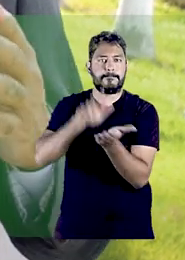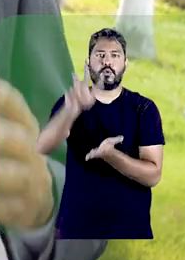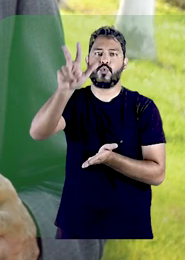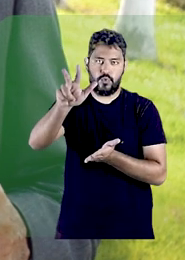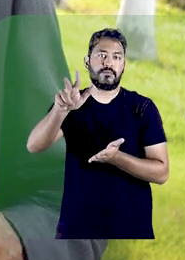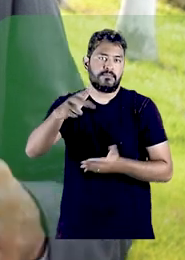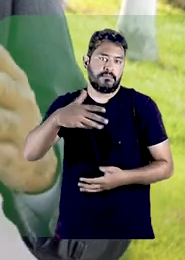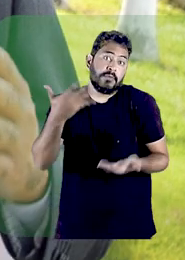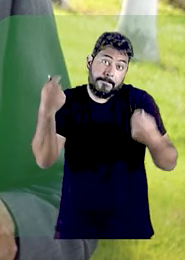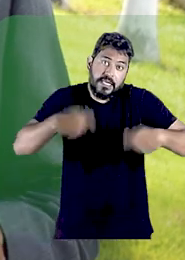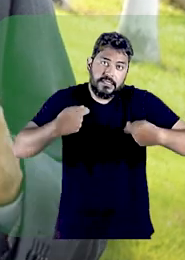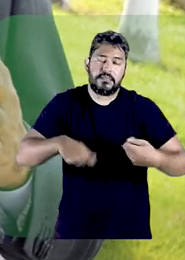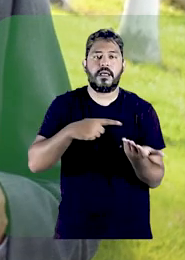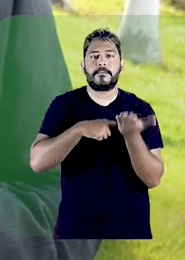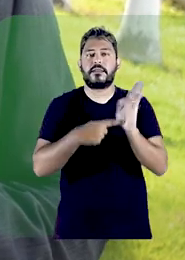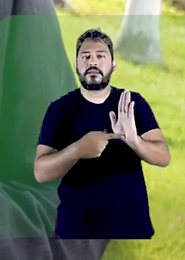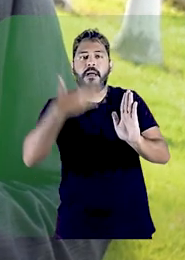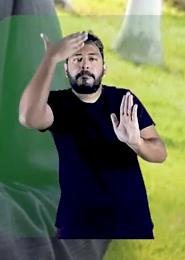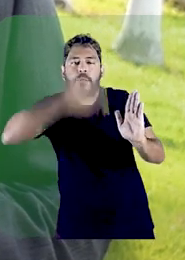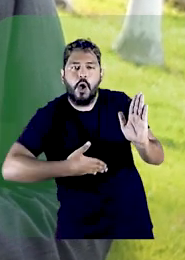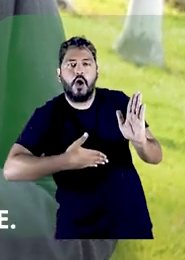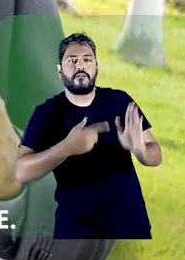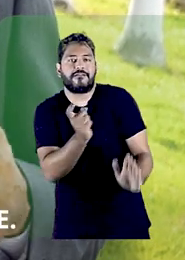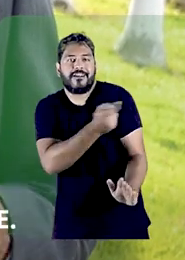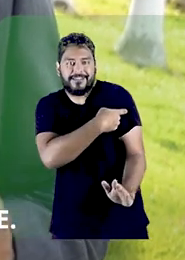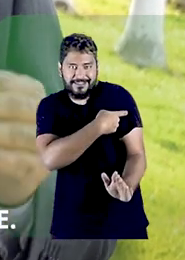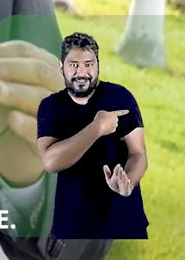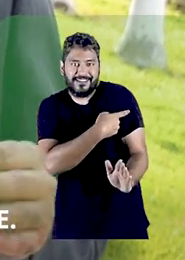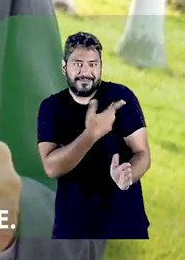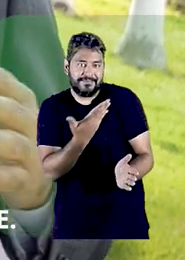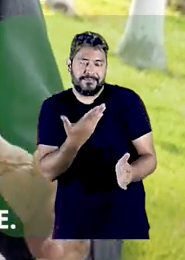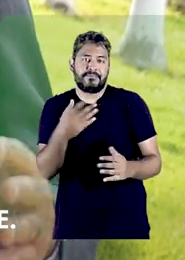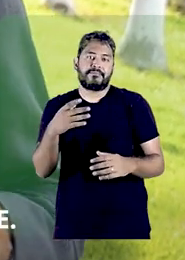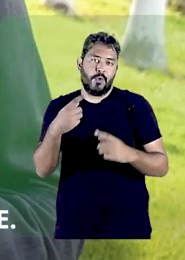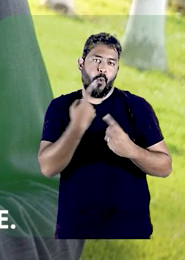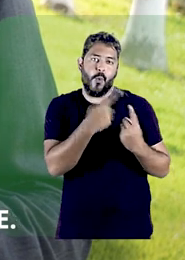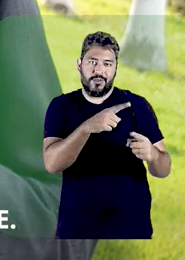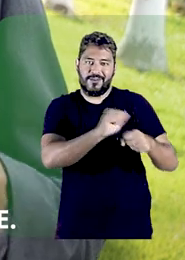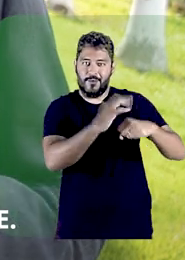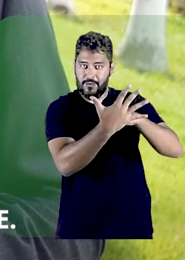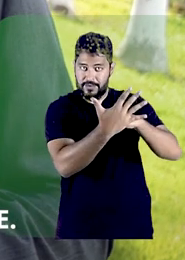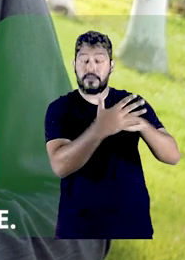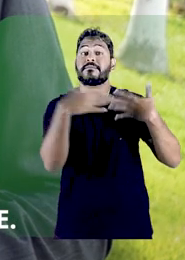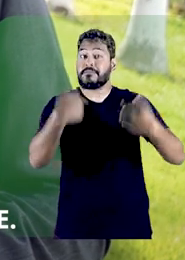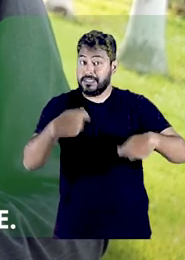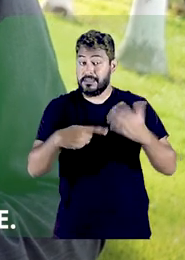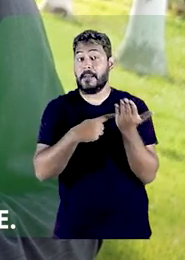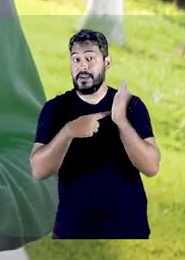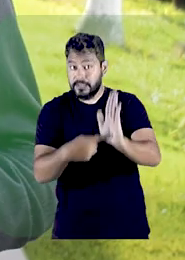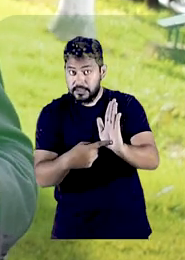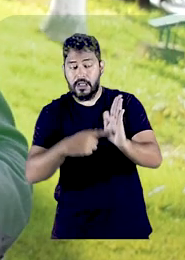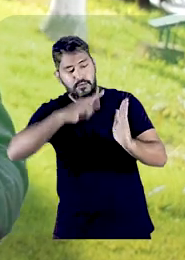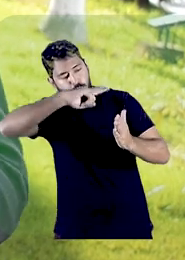a comprovação de vacinação contra a Covid-19 para a entrada de toda e qualquer pessoa nos prédios do